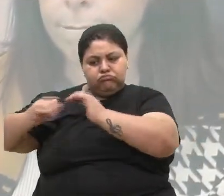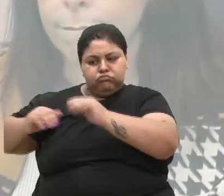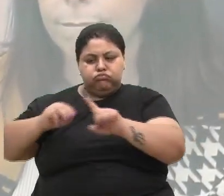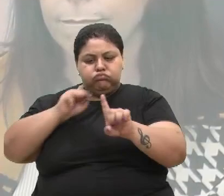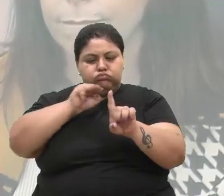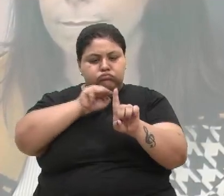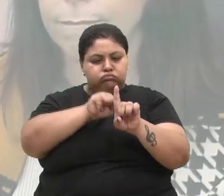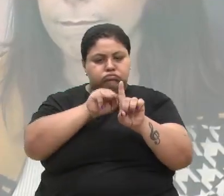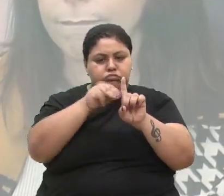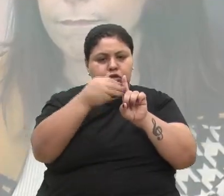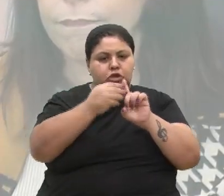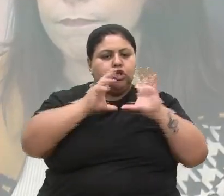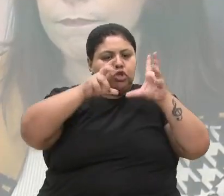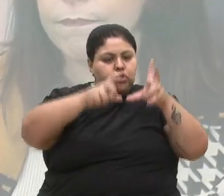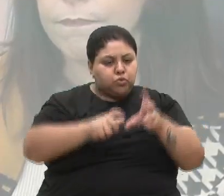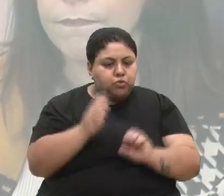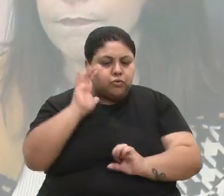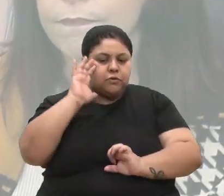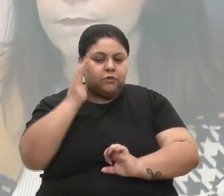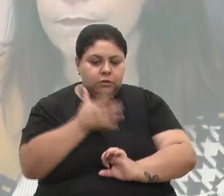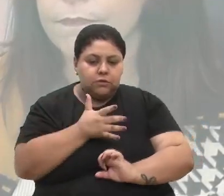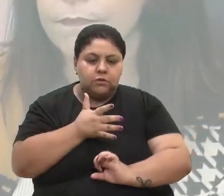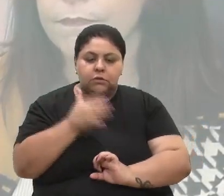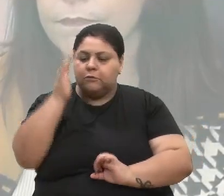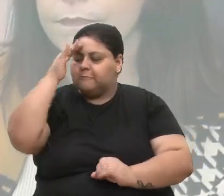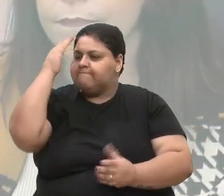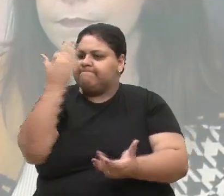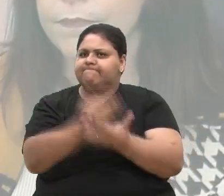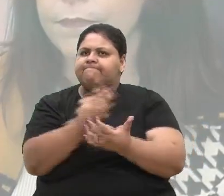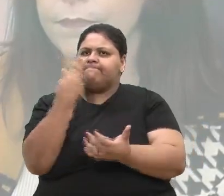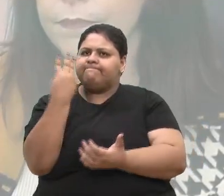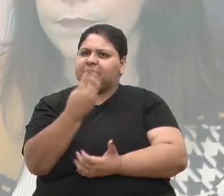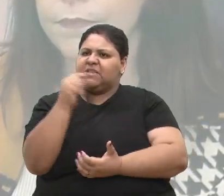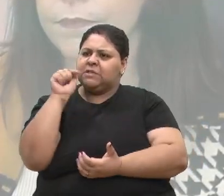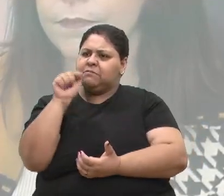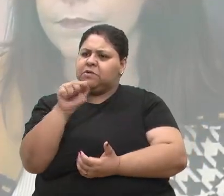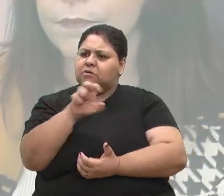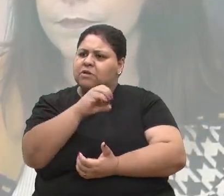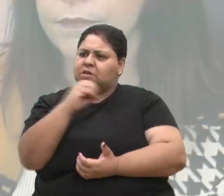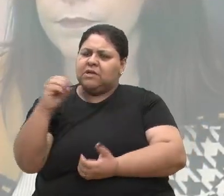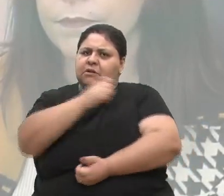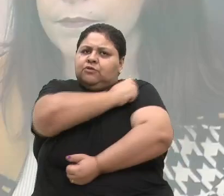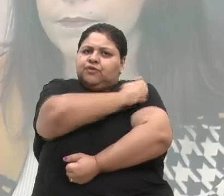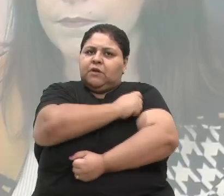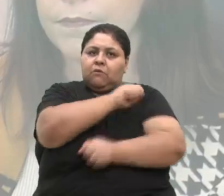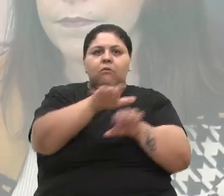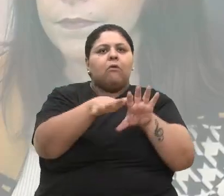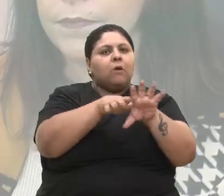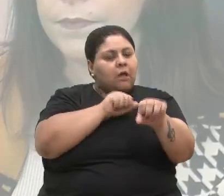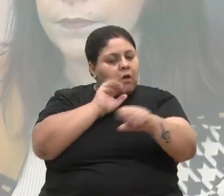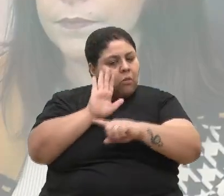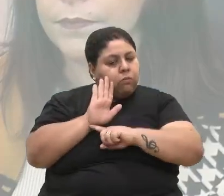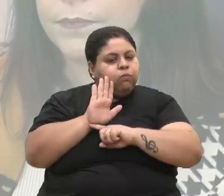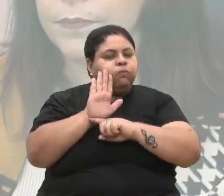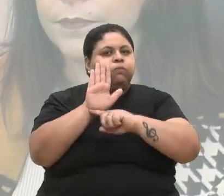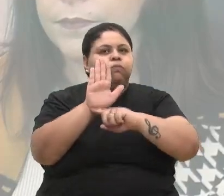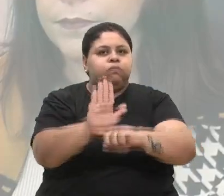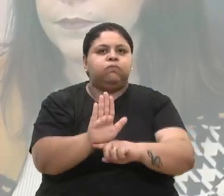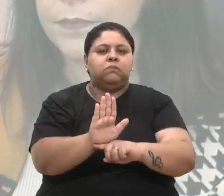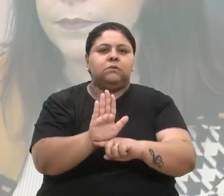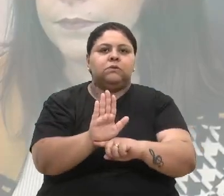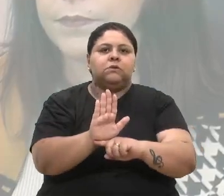aquilo que acontece. Tenho certeza que esses 3.500 alunos formados ajudam e ajudaram